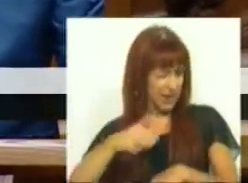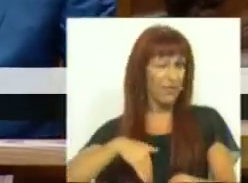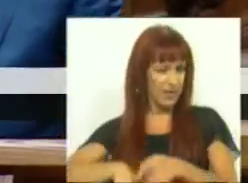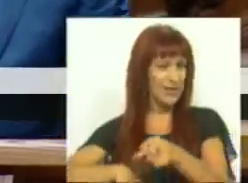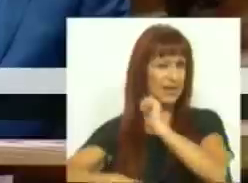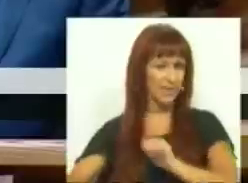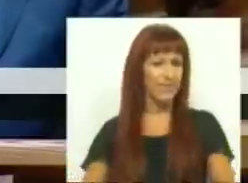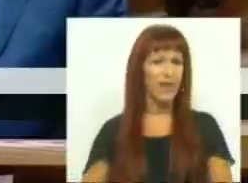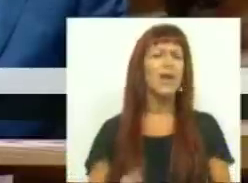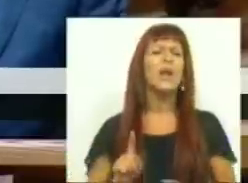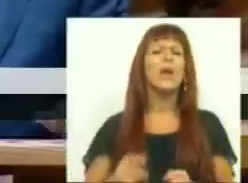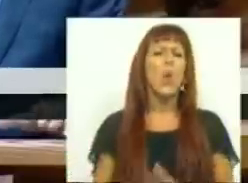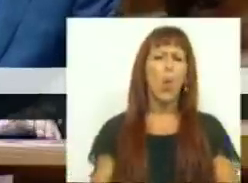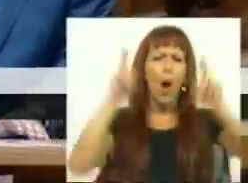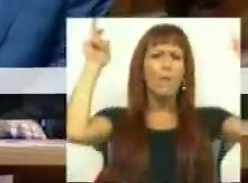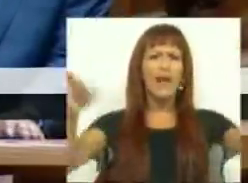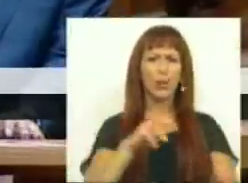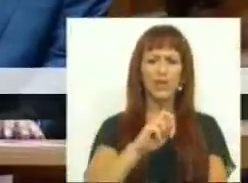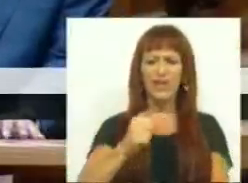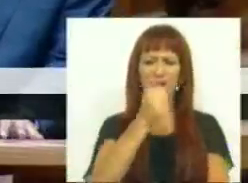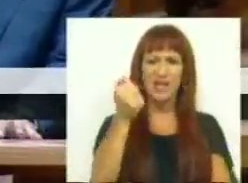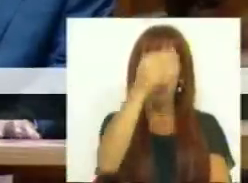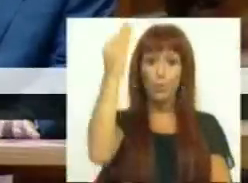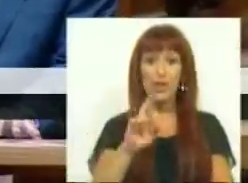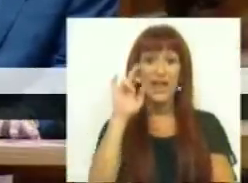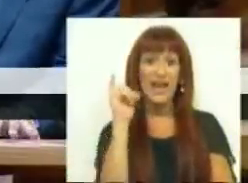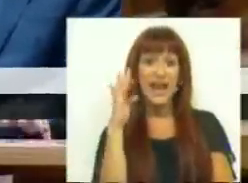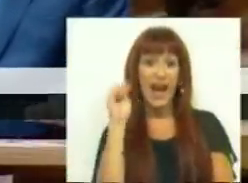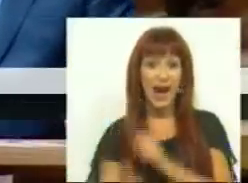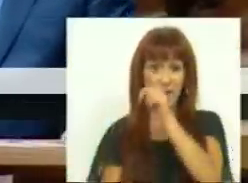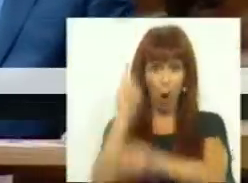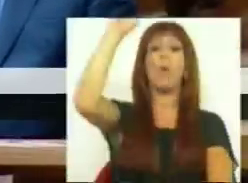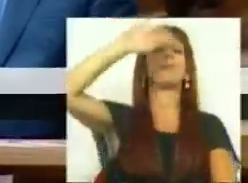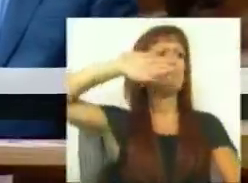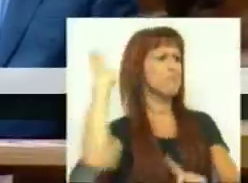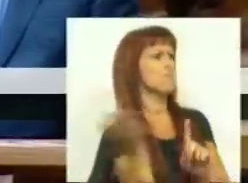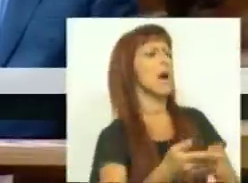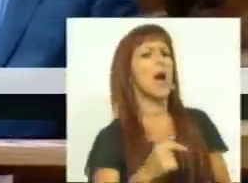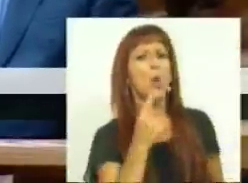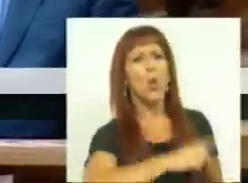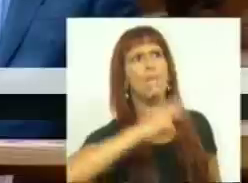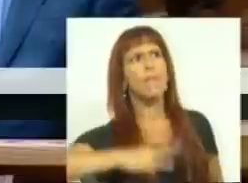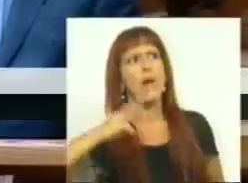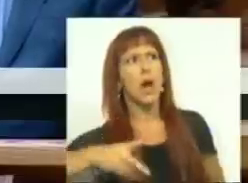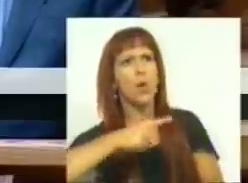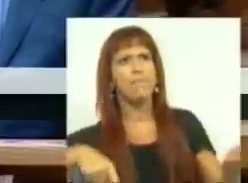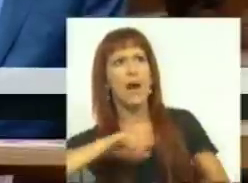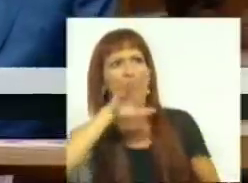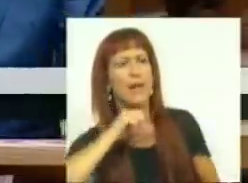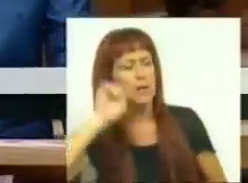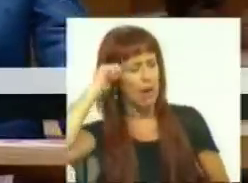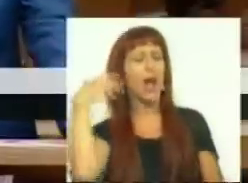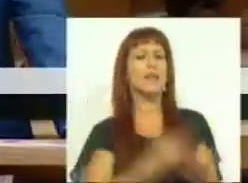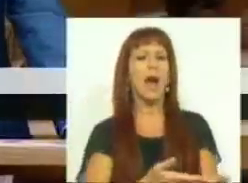fazer, um aumento de 35% do IRS que vai penalizar mais de 1,5 milhão de